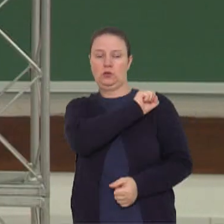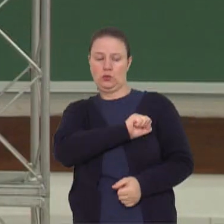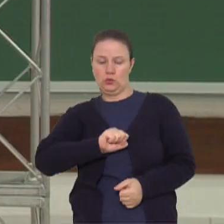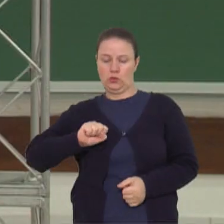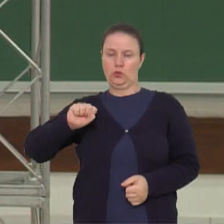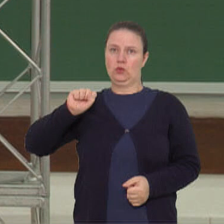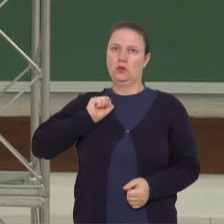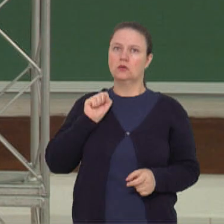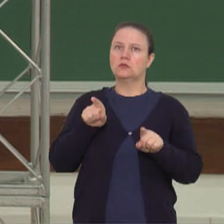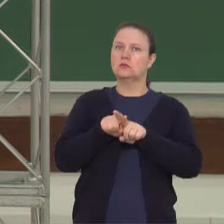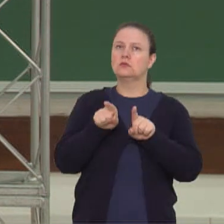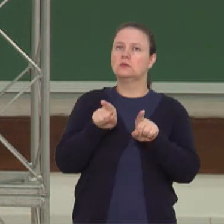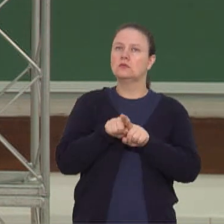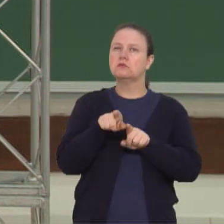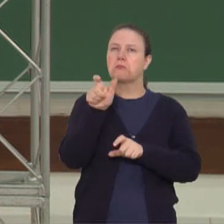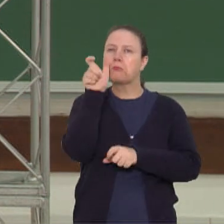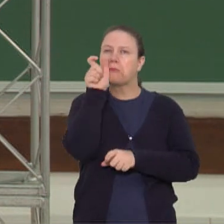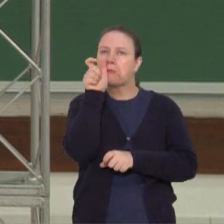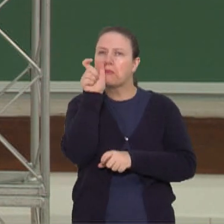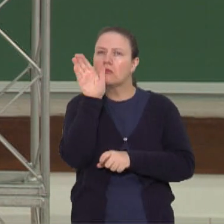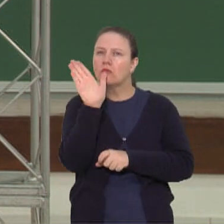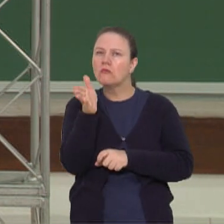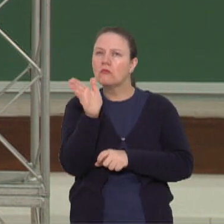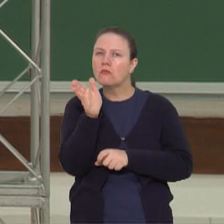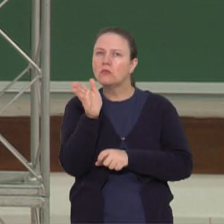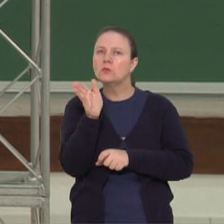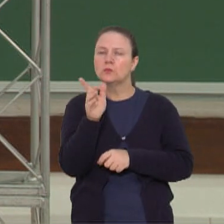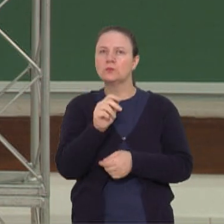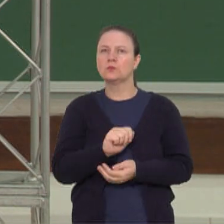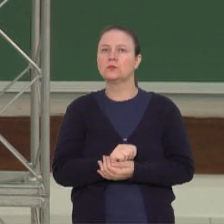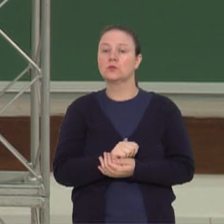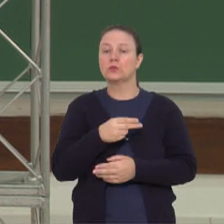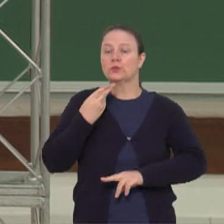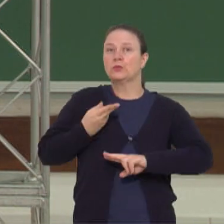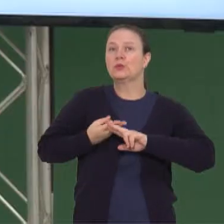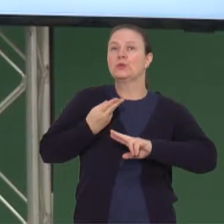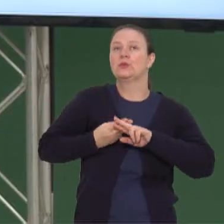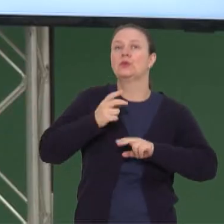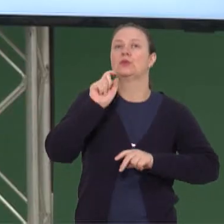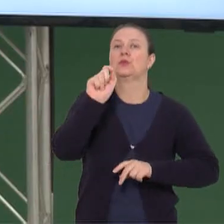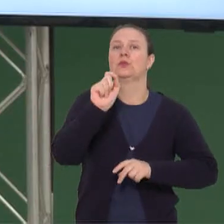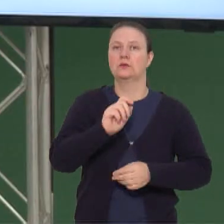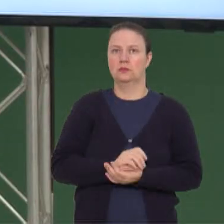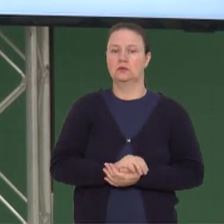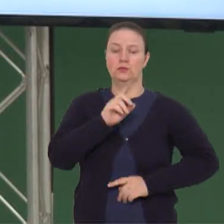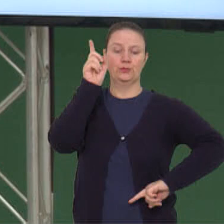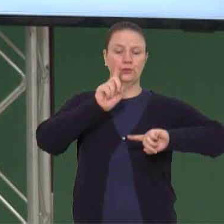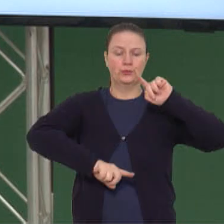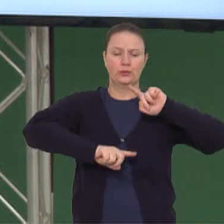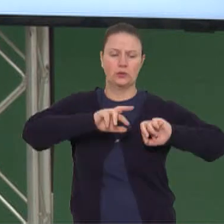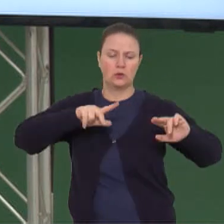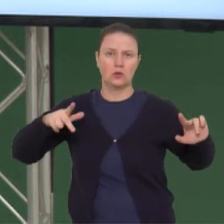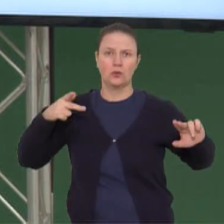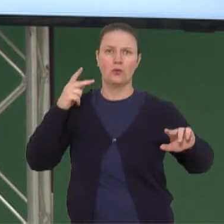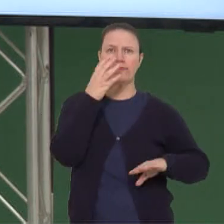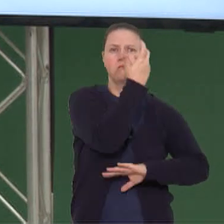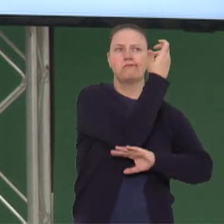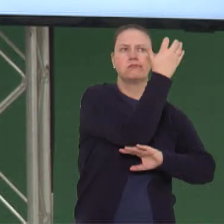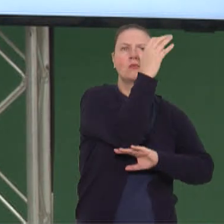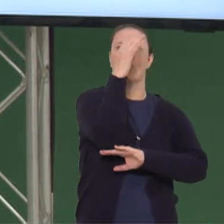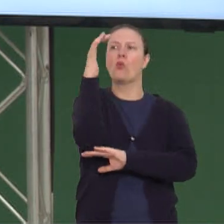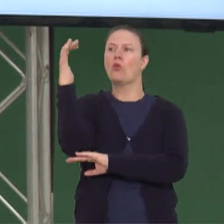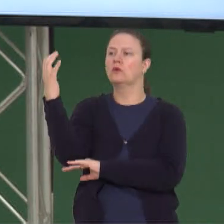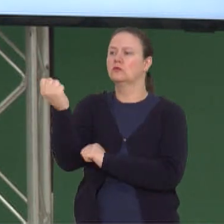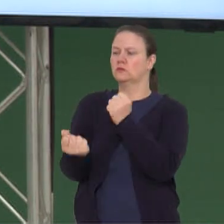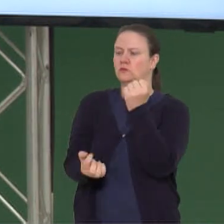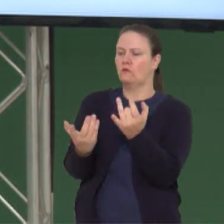vimos agora há pouco, na definição dos pré-socráticos, é usar o quê? É usar elementos da natureza,